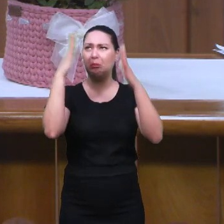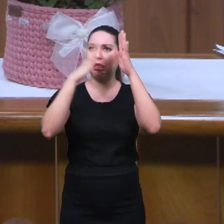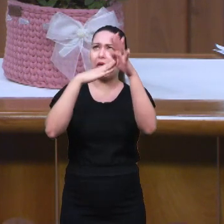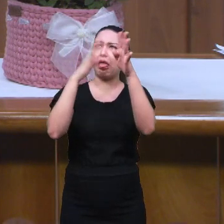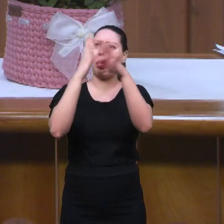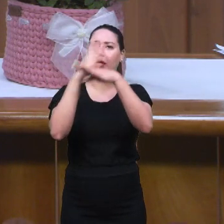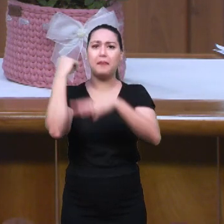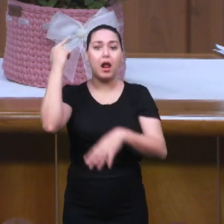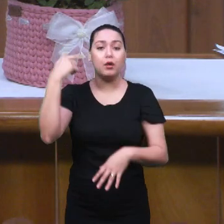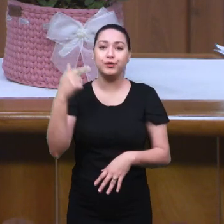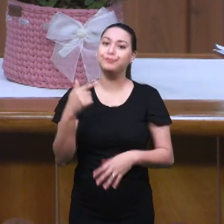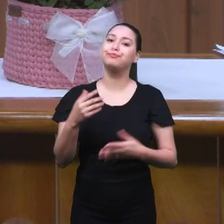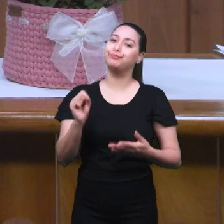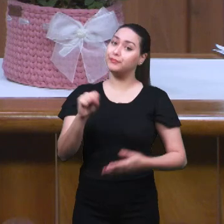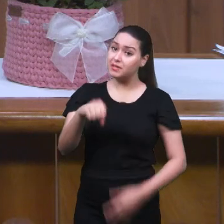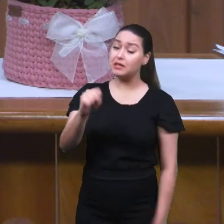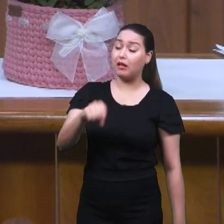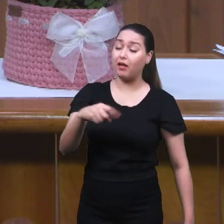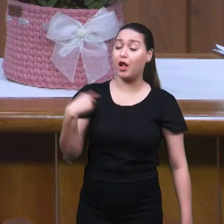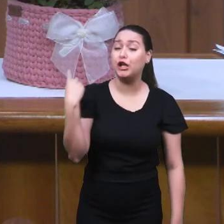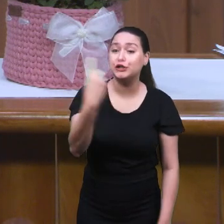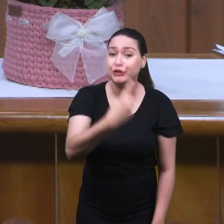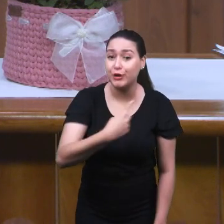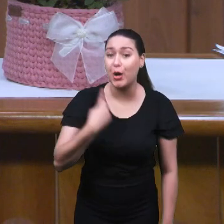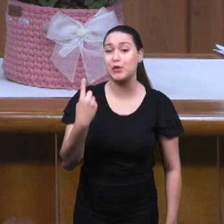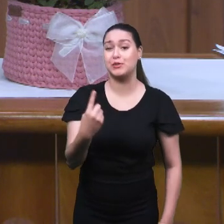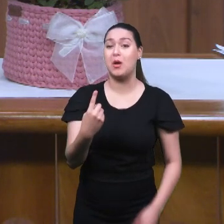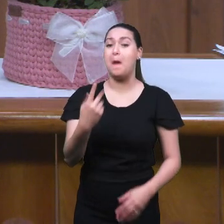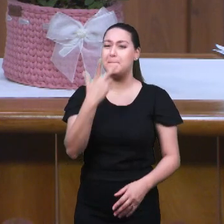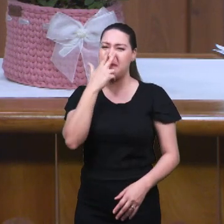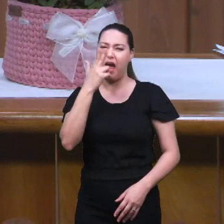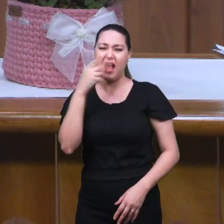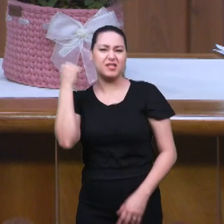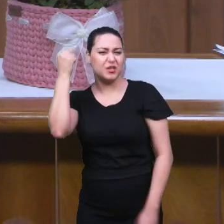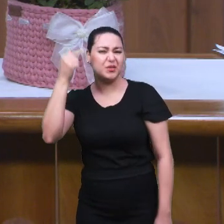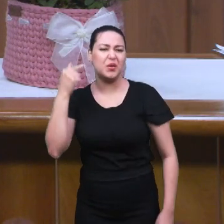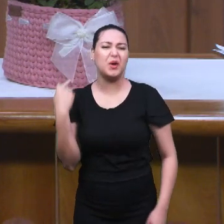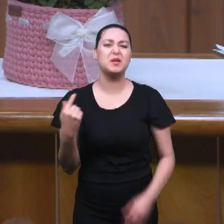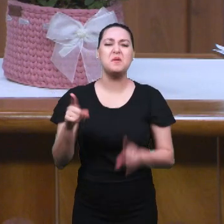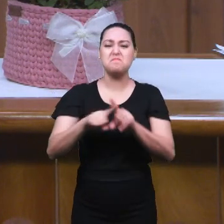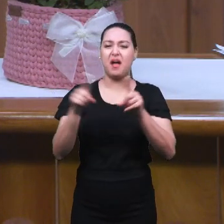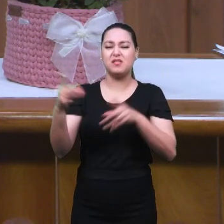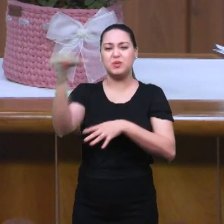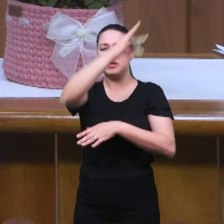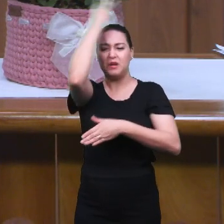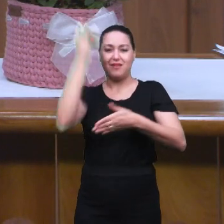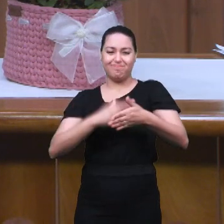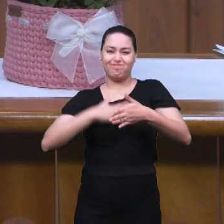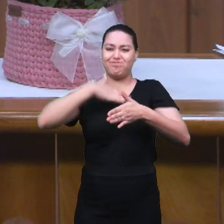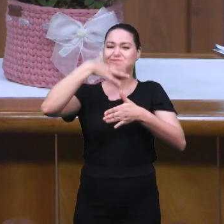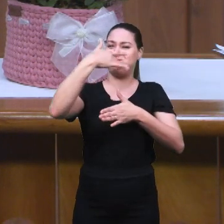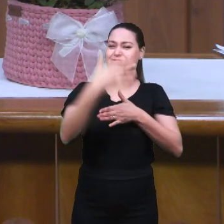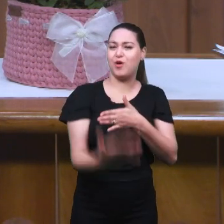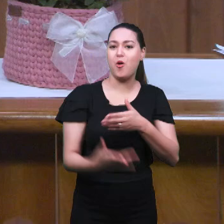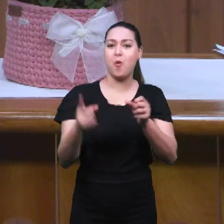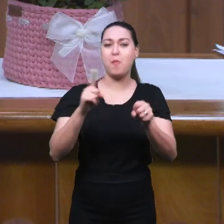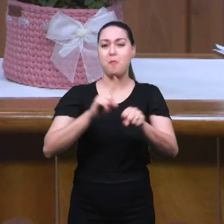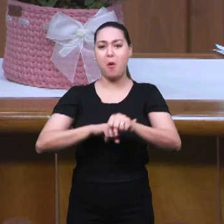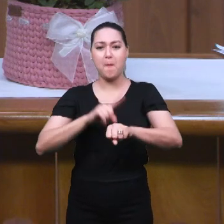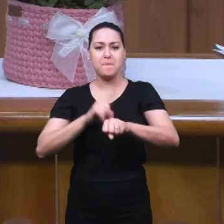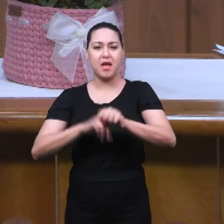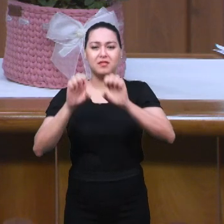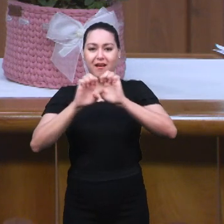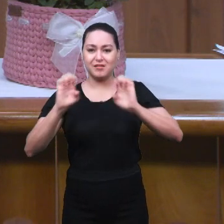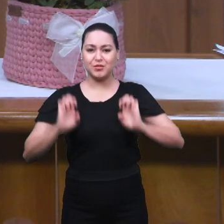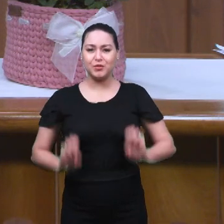Santo. É o momento. Então, nós vamos ver no primeiro capítulo a estrutura da igreja. Nós vamos ver os assuntos quando fala sobre